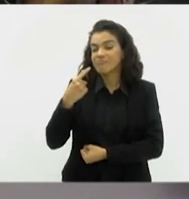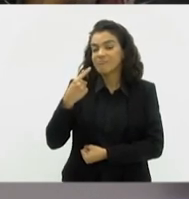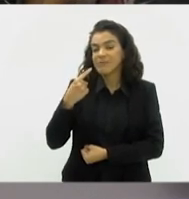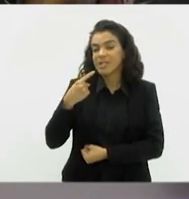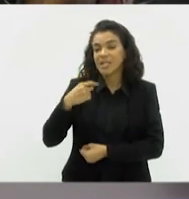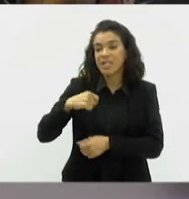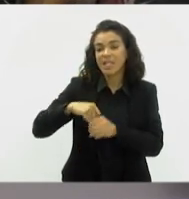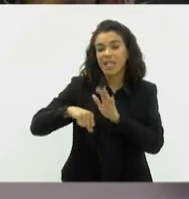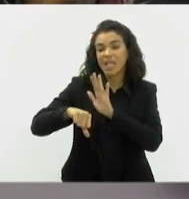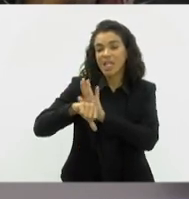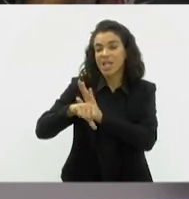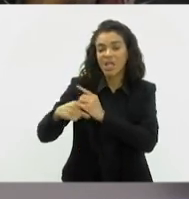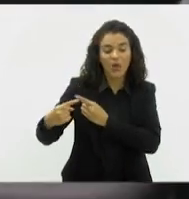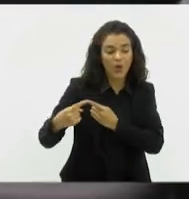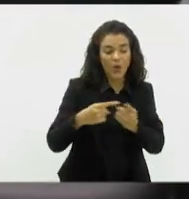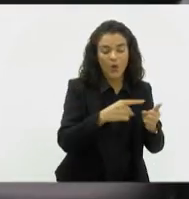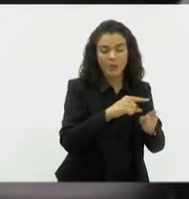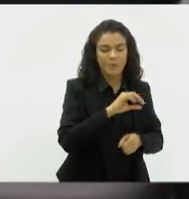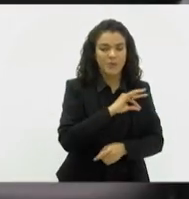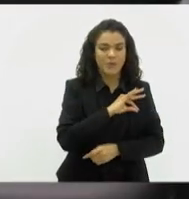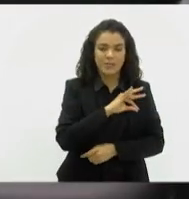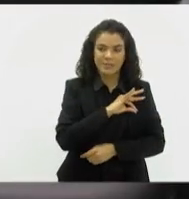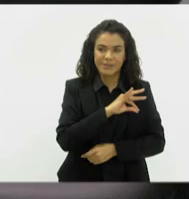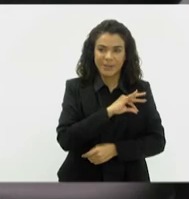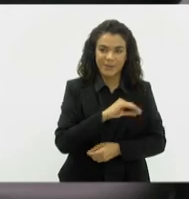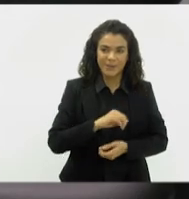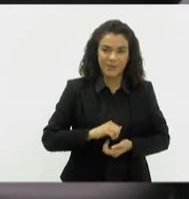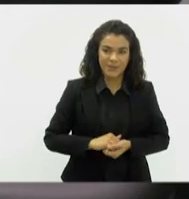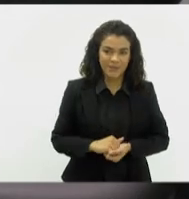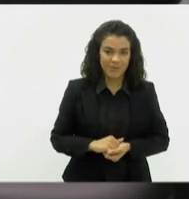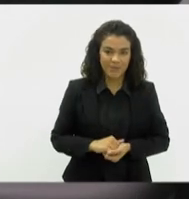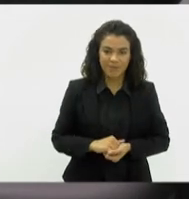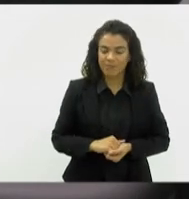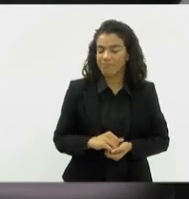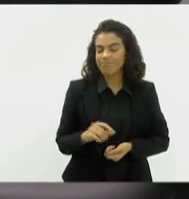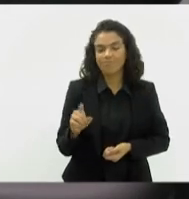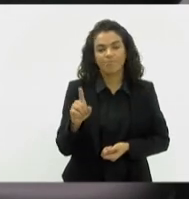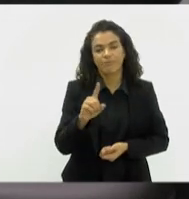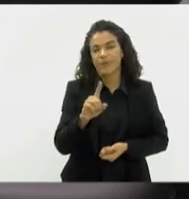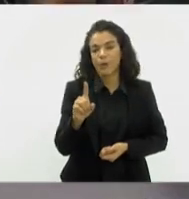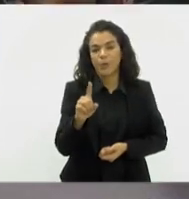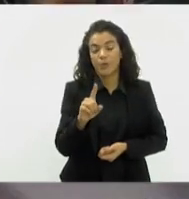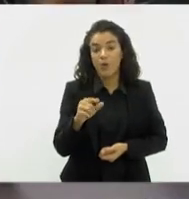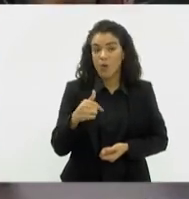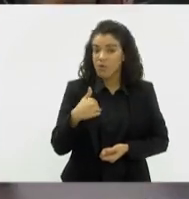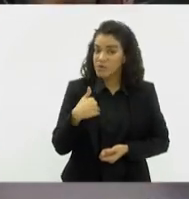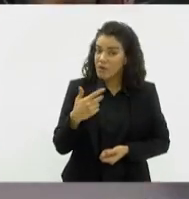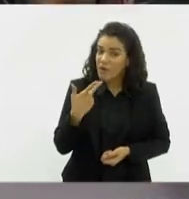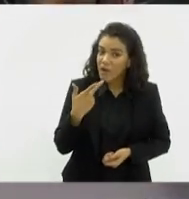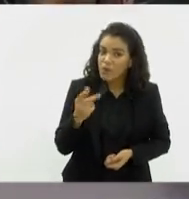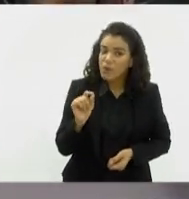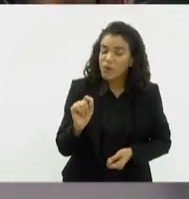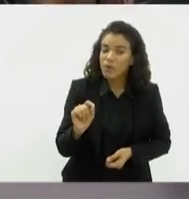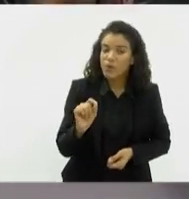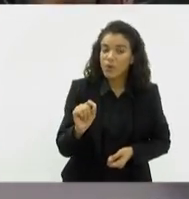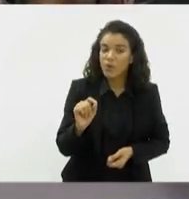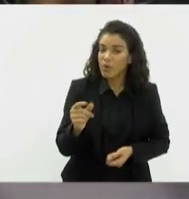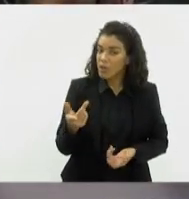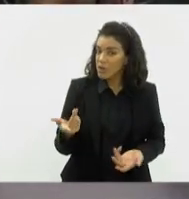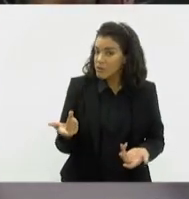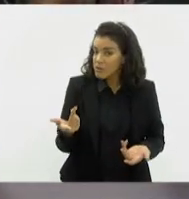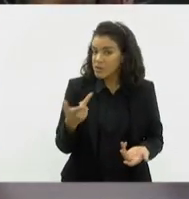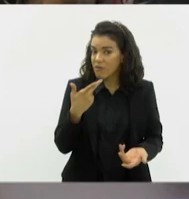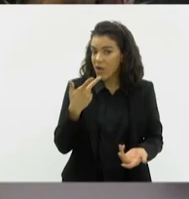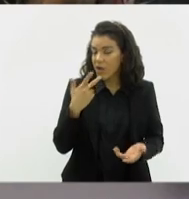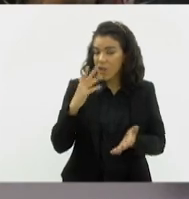criminaliza policiais. Não, Vossa Excelência. Porque, senão, você está negando o fato. Você está negando de que existem esses... Então você está